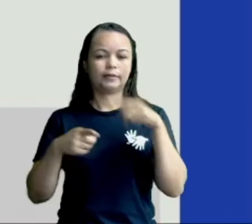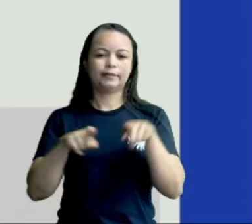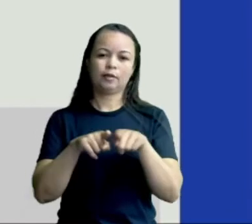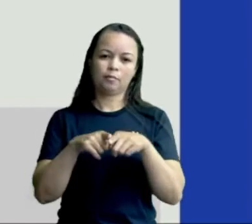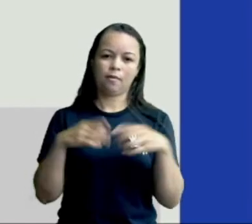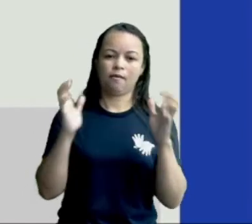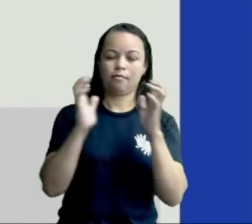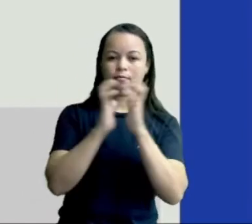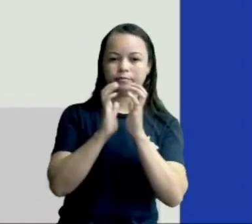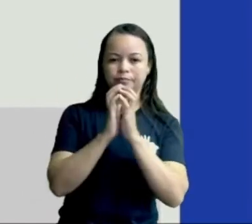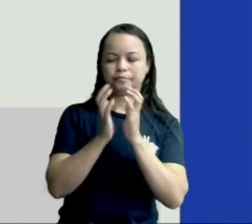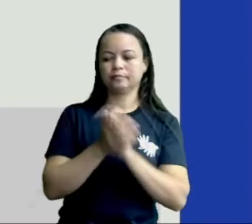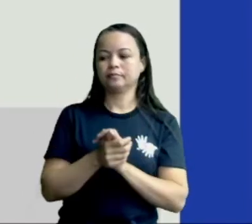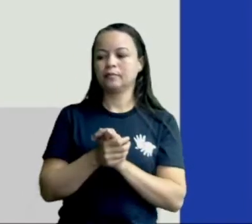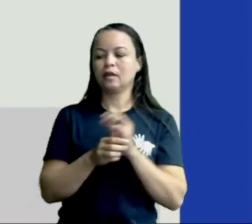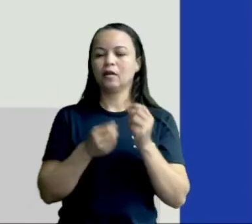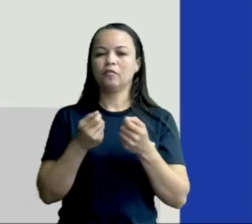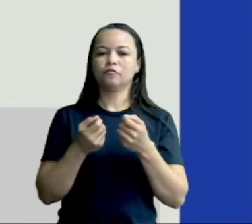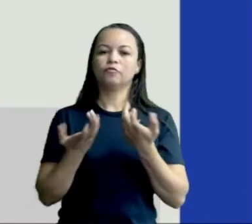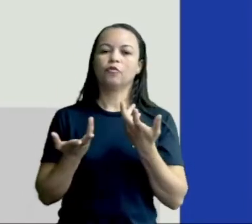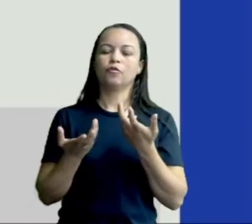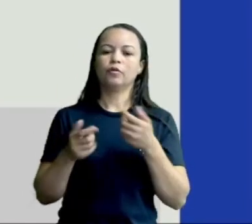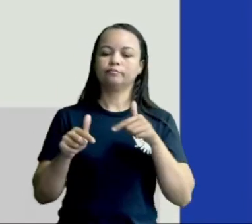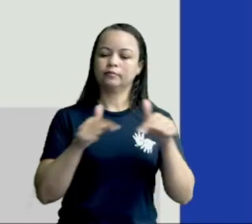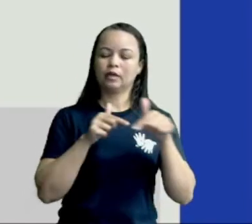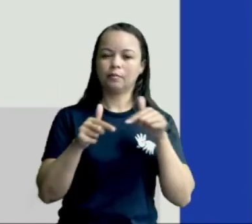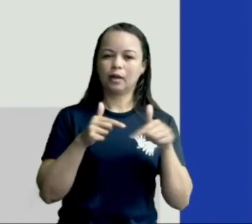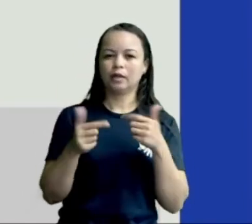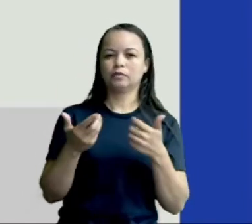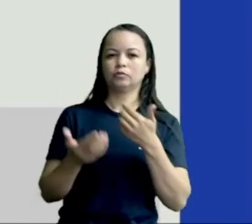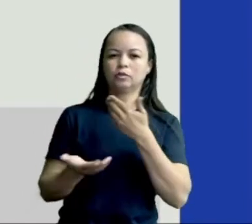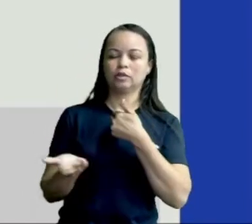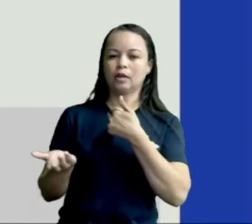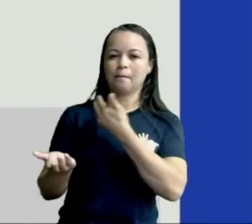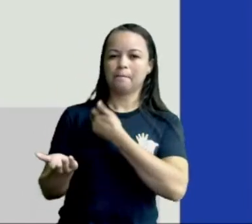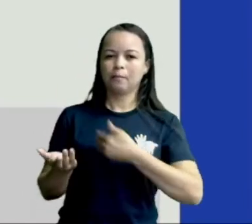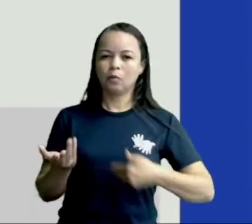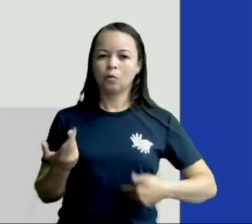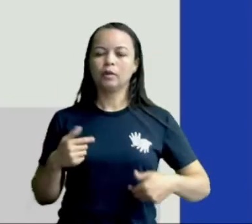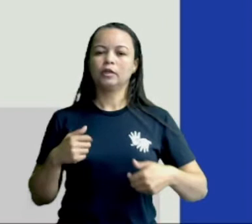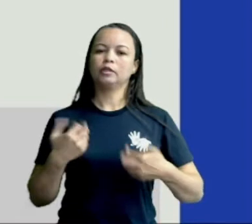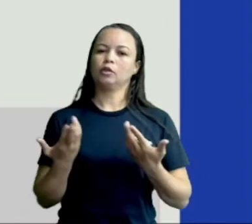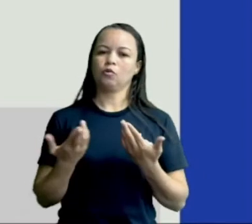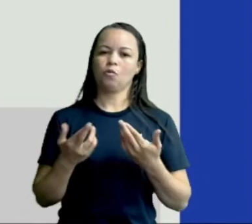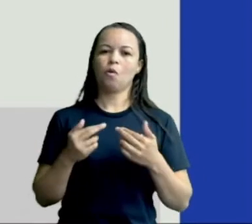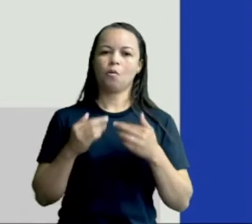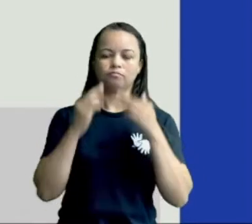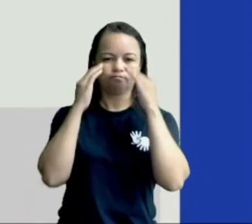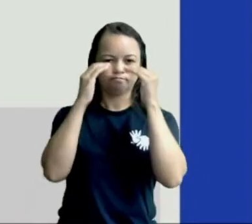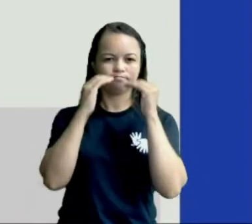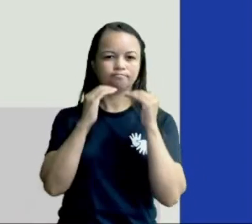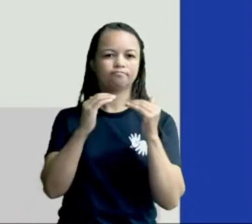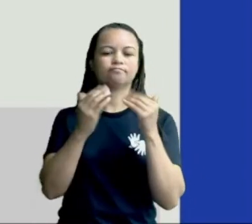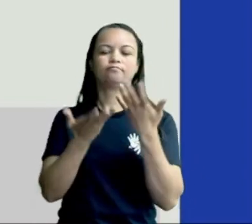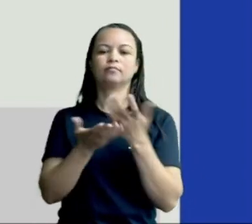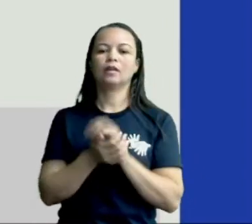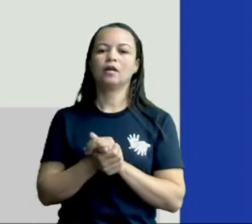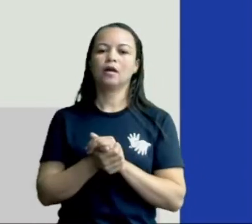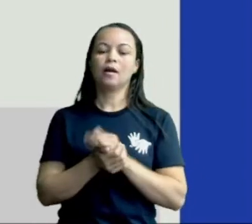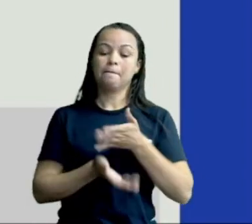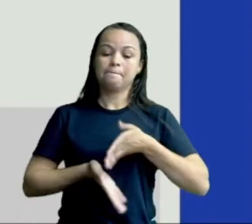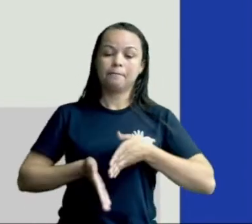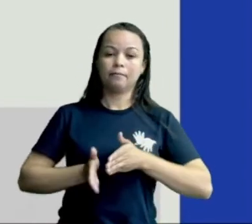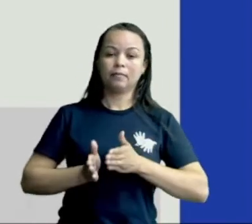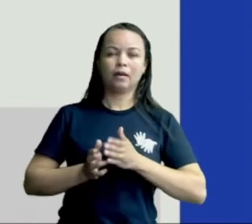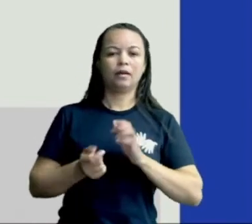Foi funcionário do Arquivo da Diretoria das Obras Públicas do Estado, com competência e zelo. Faleceu no Recife, no